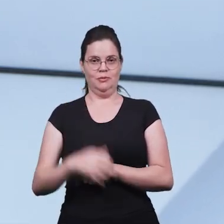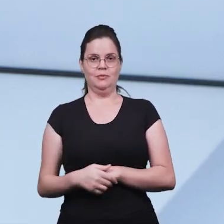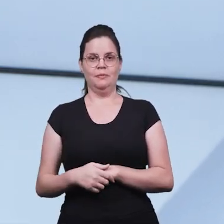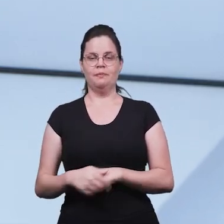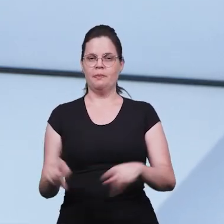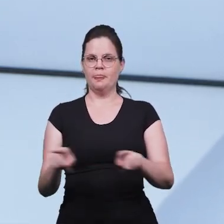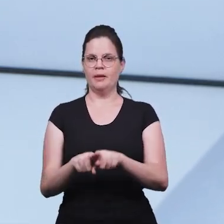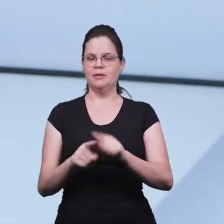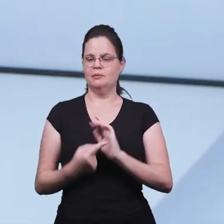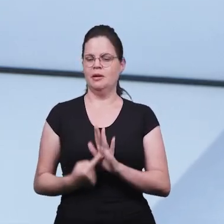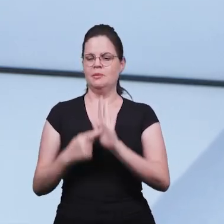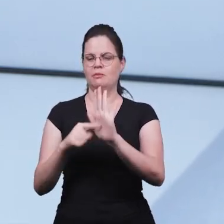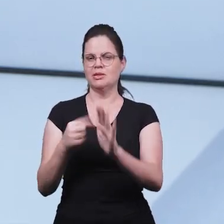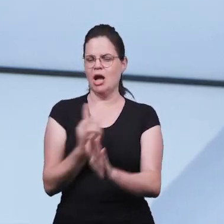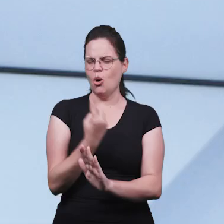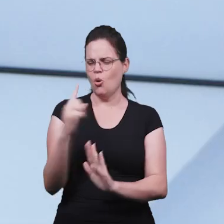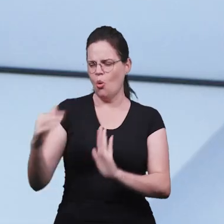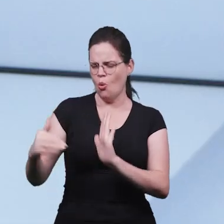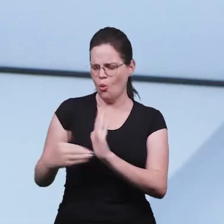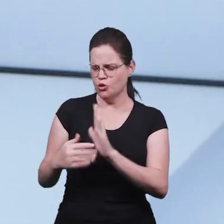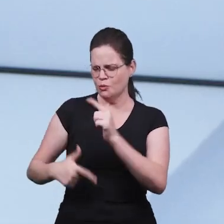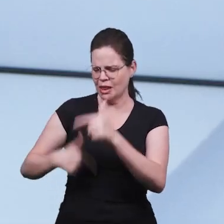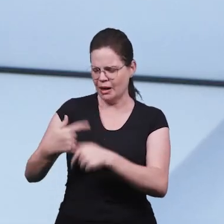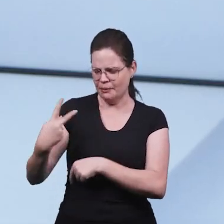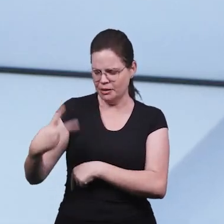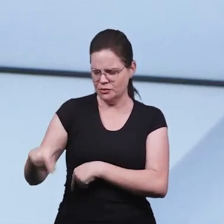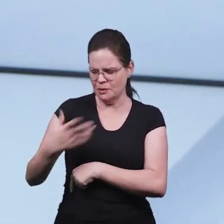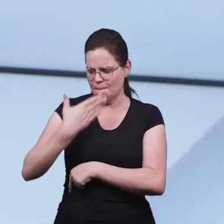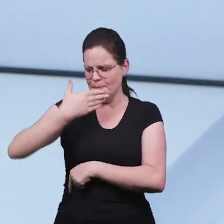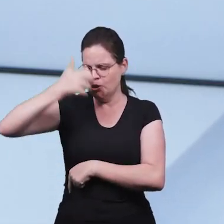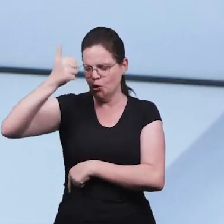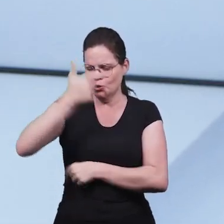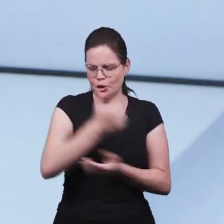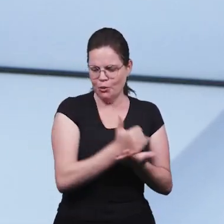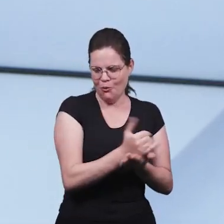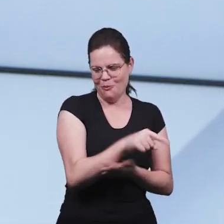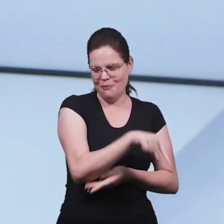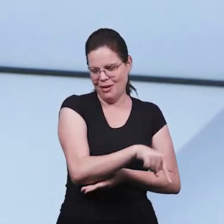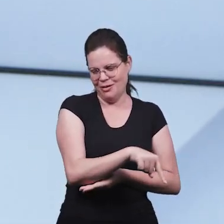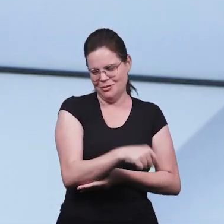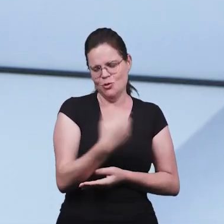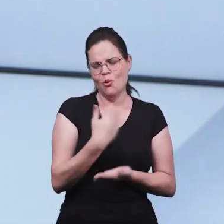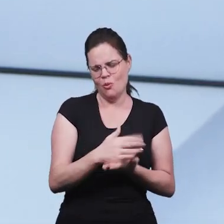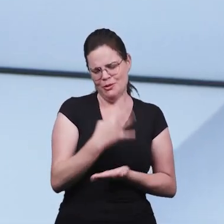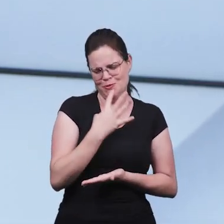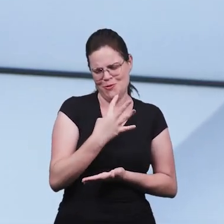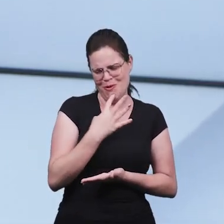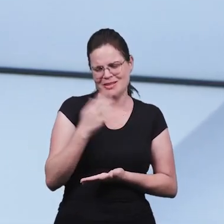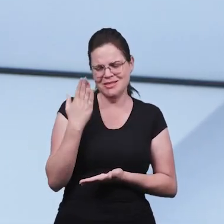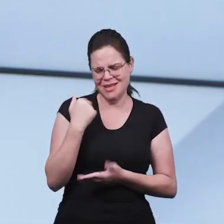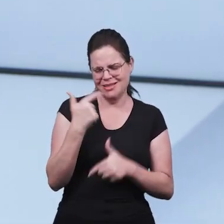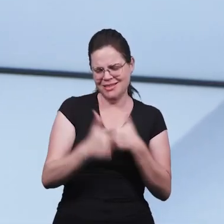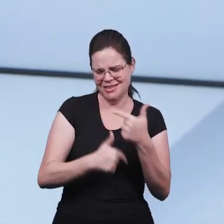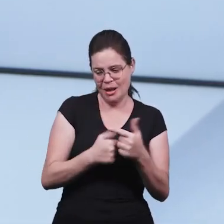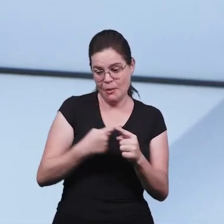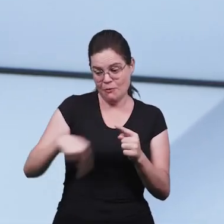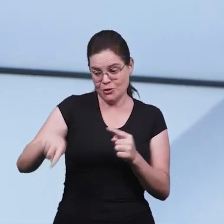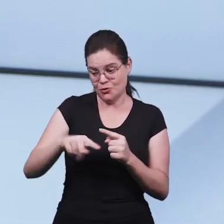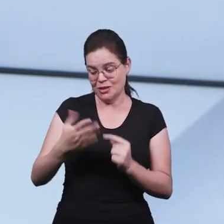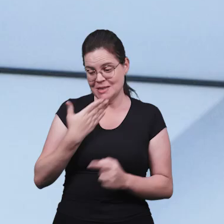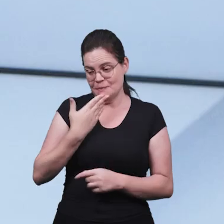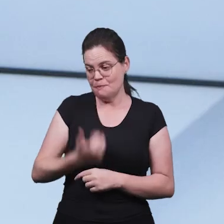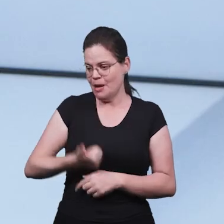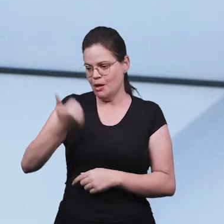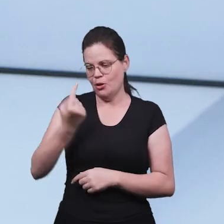fala que as suas últimas obras são mais do que as primeiras. Ou seja, falando desse